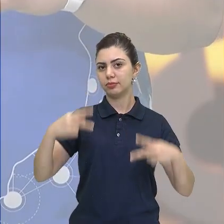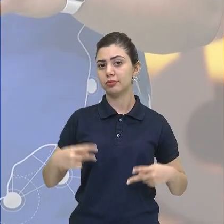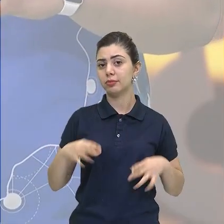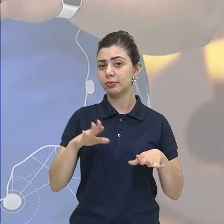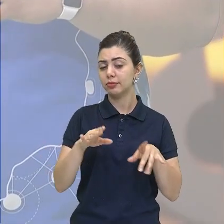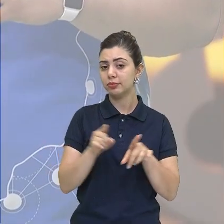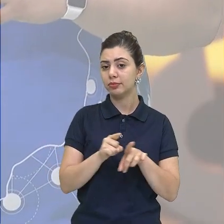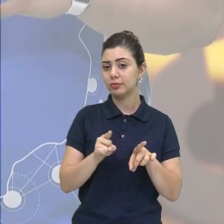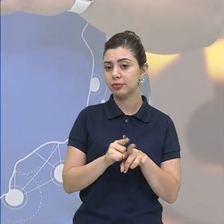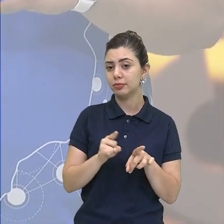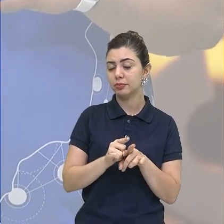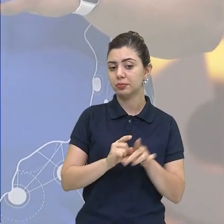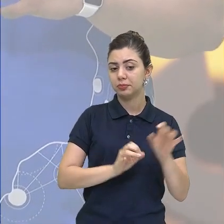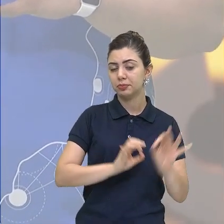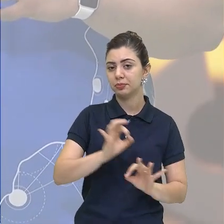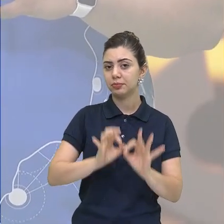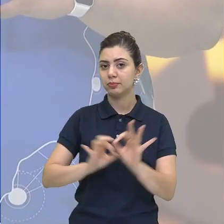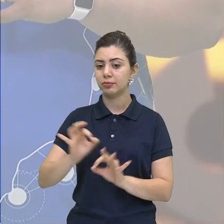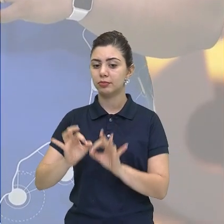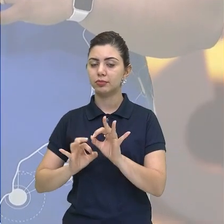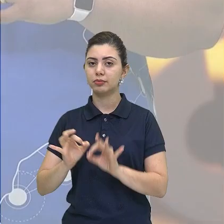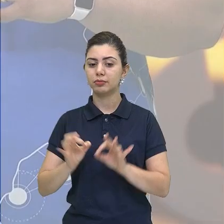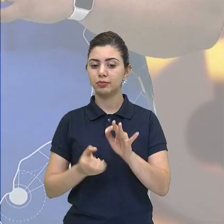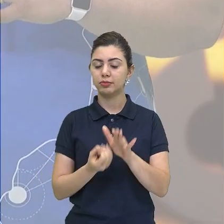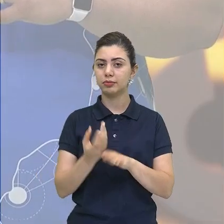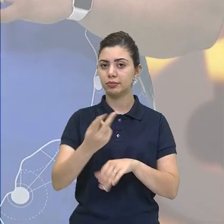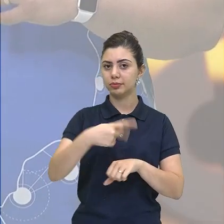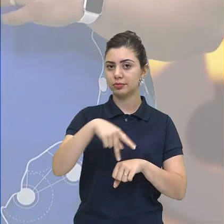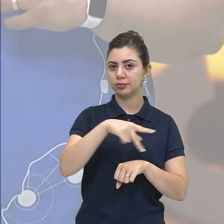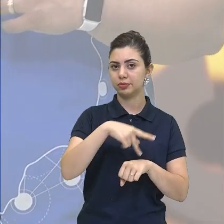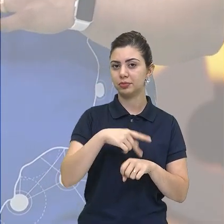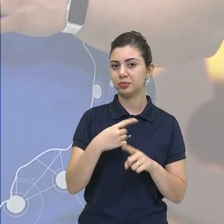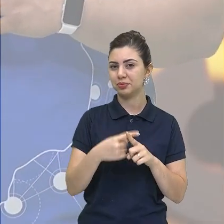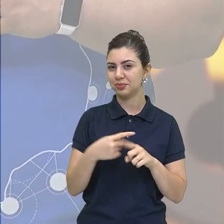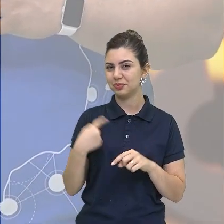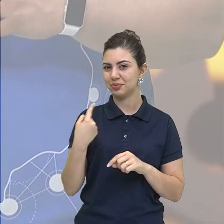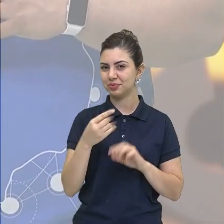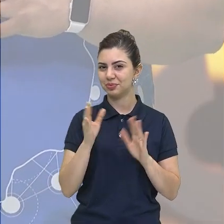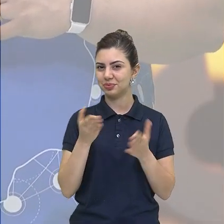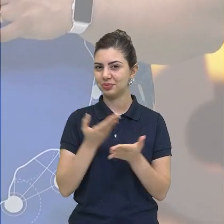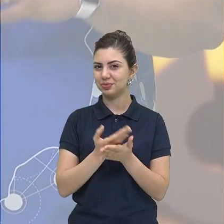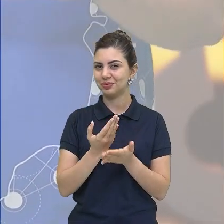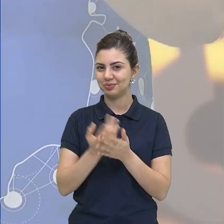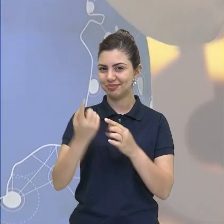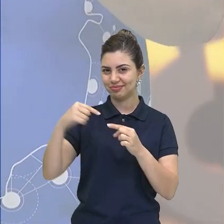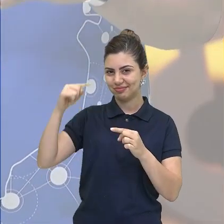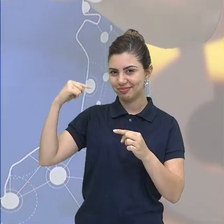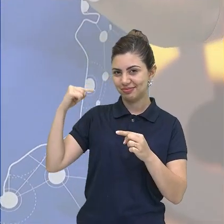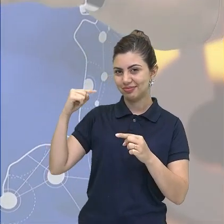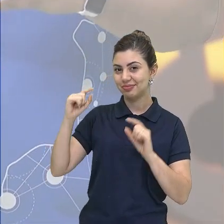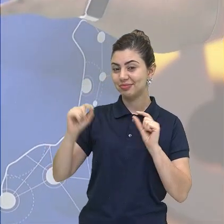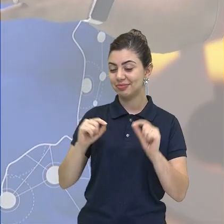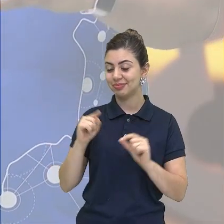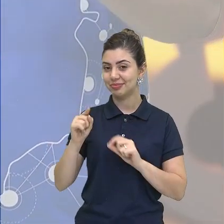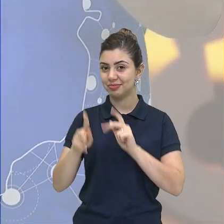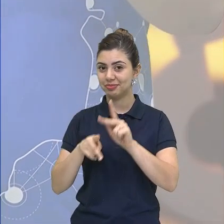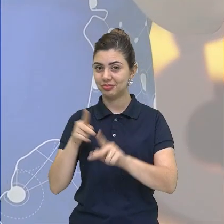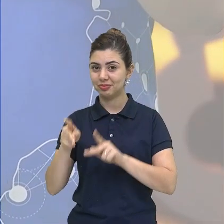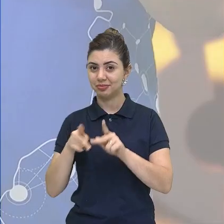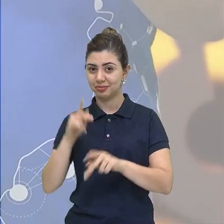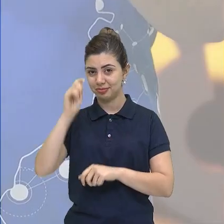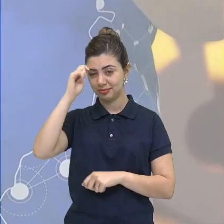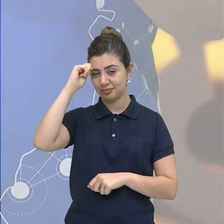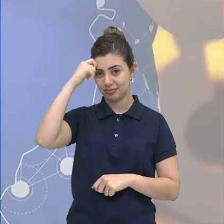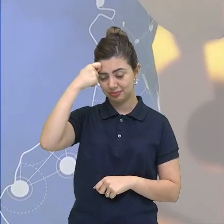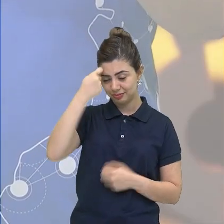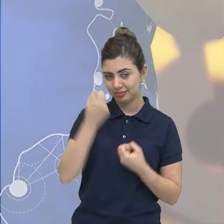de formação como país. Afinal de contas, nós já verificamos em aula anterior que os africanos escravizados que